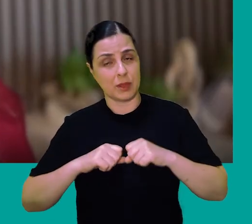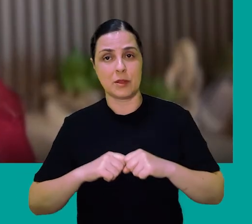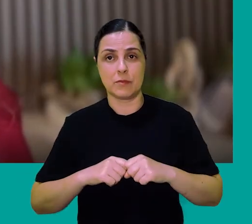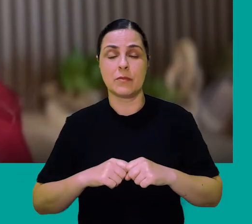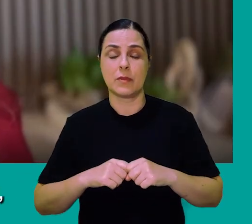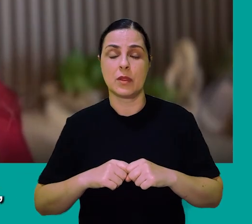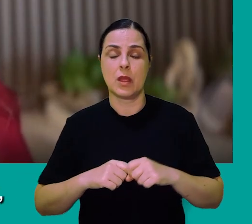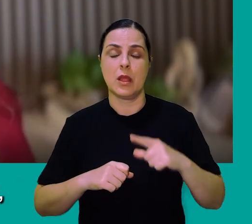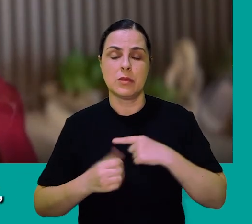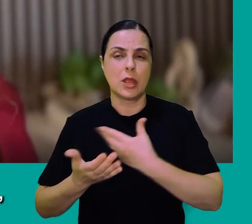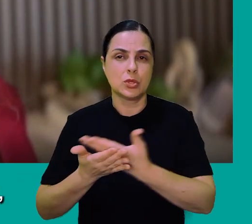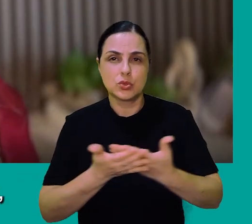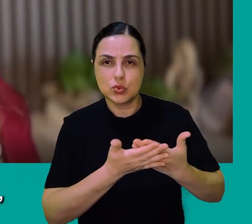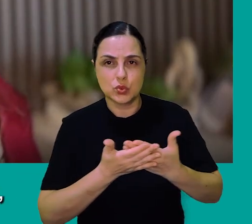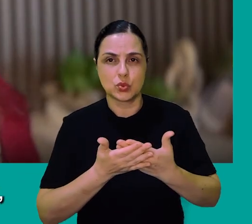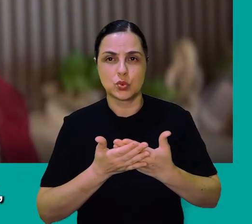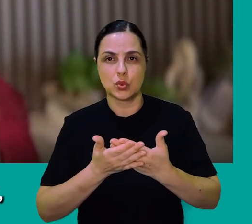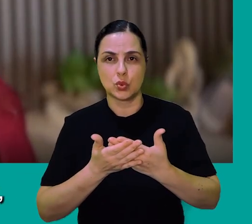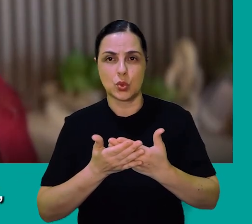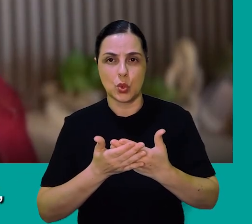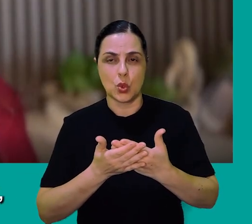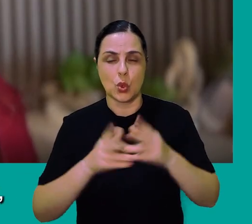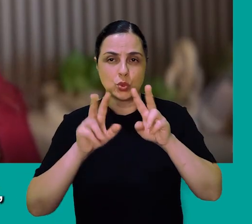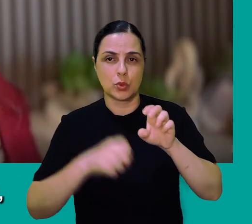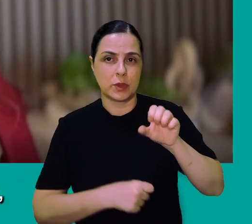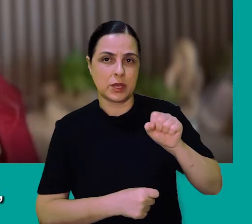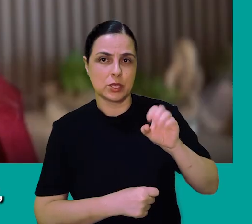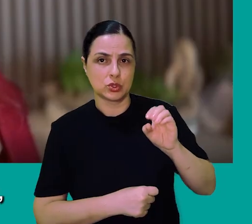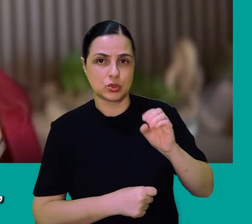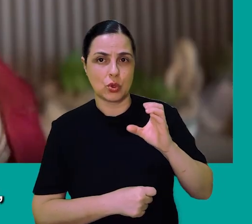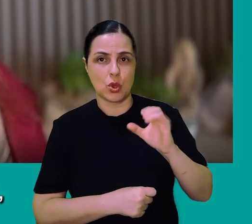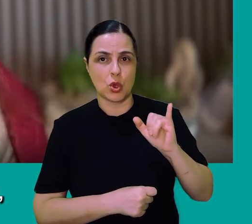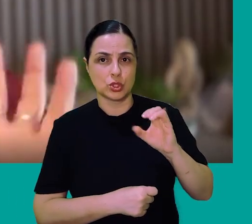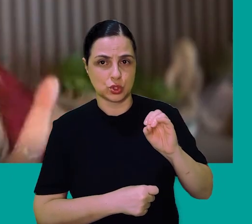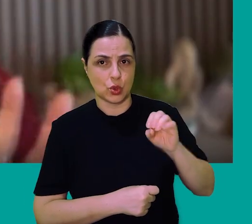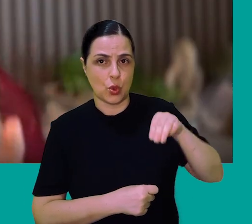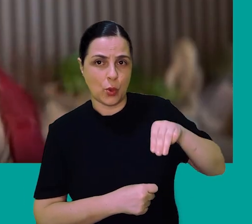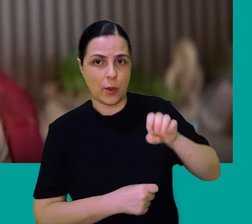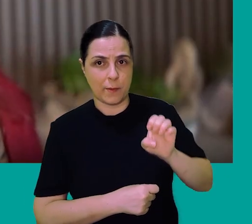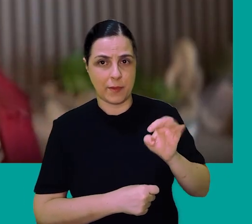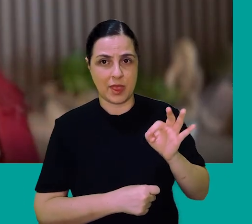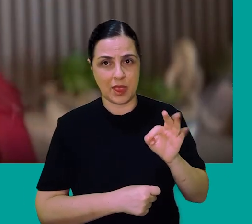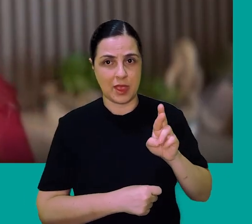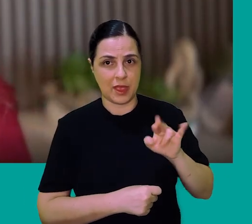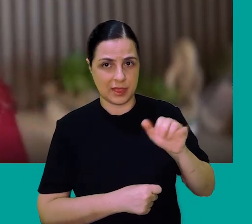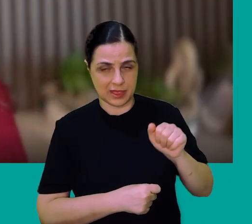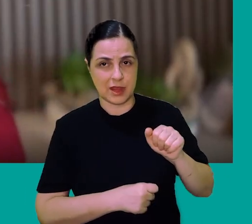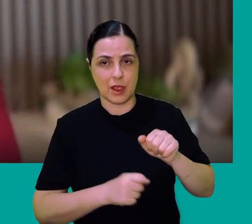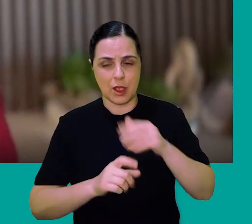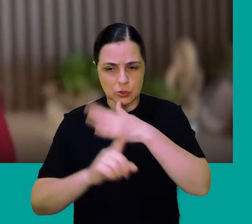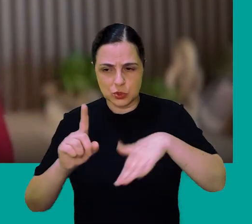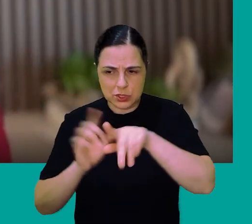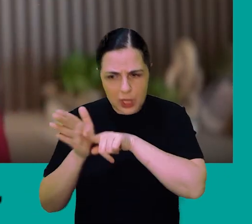chamou de sociometria, que ele estudou essa questão dos grupos, né, ele fez especificamente dentro de